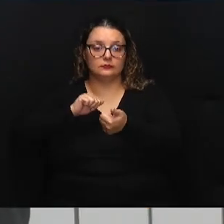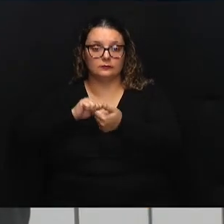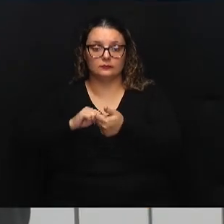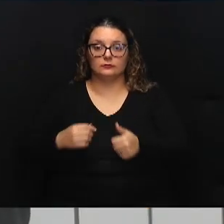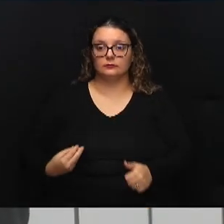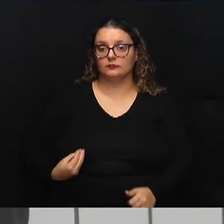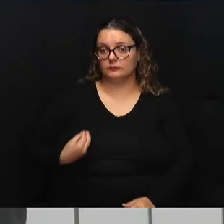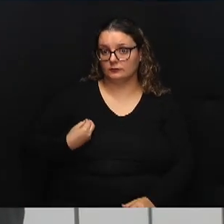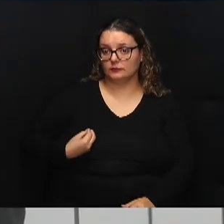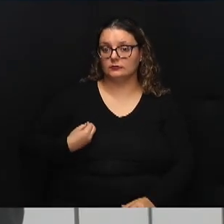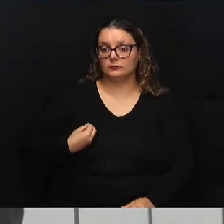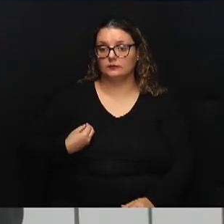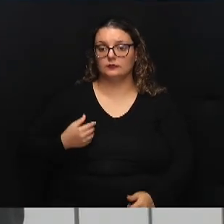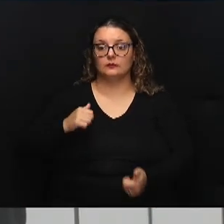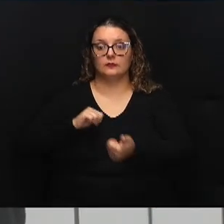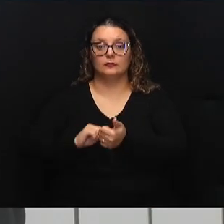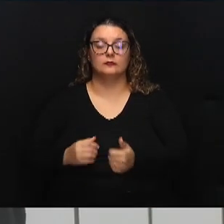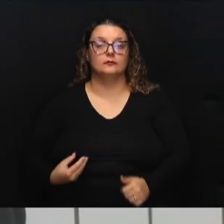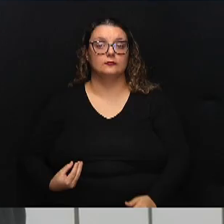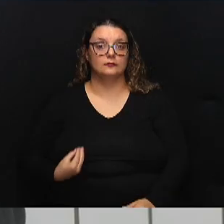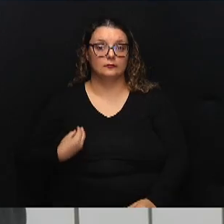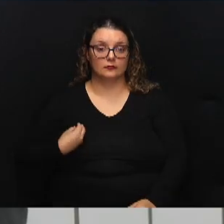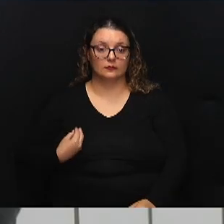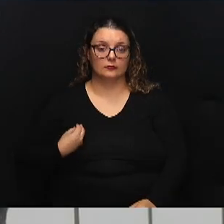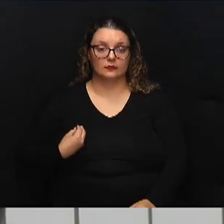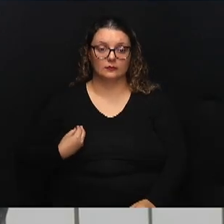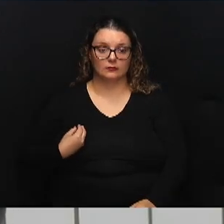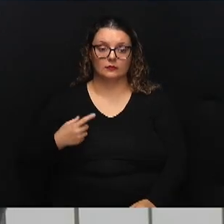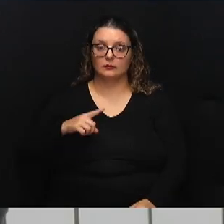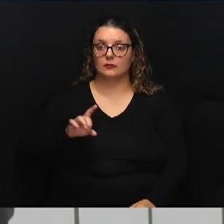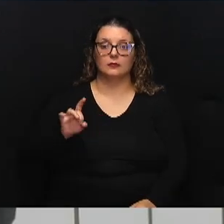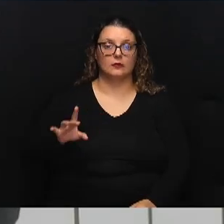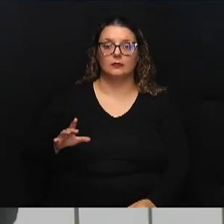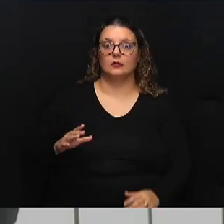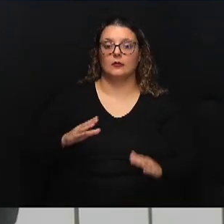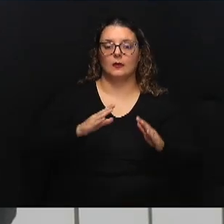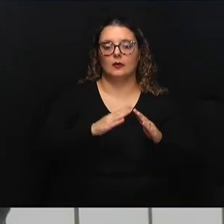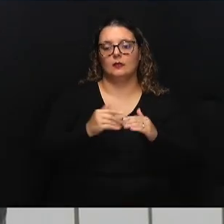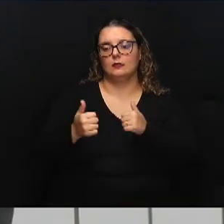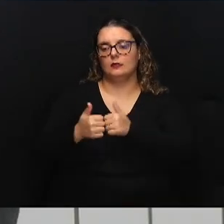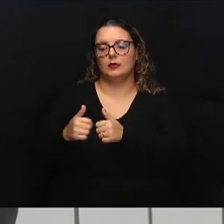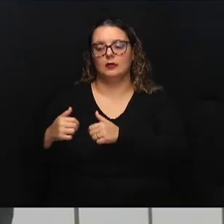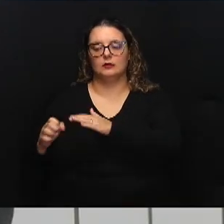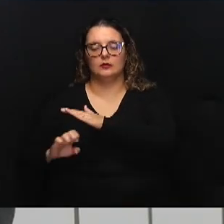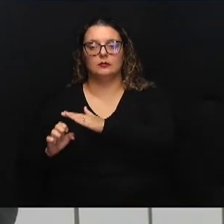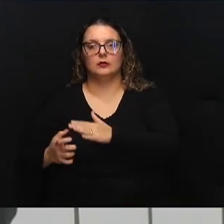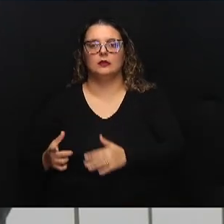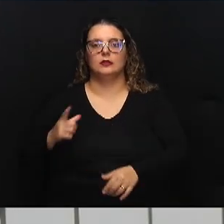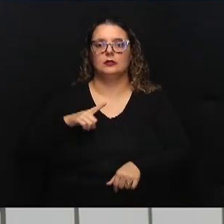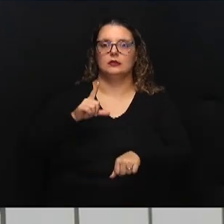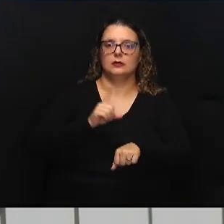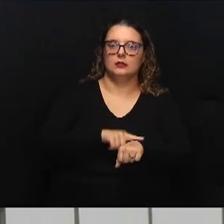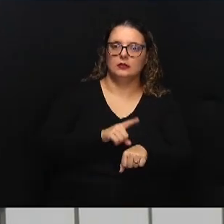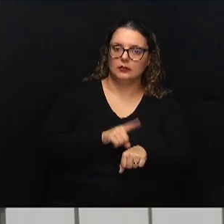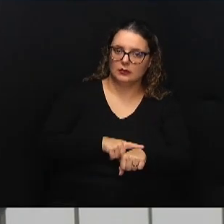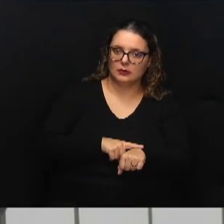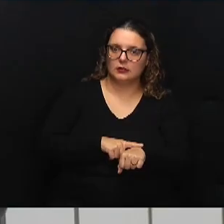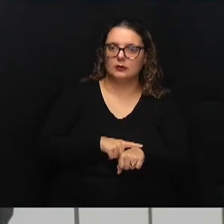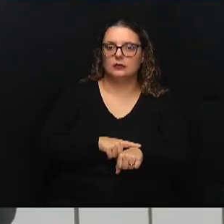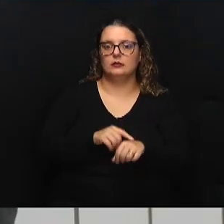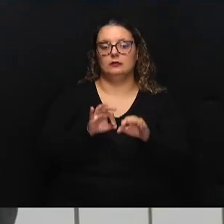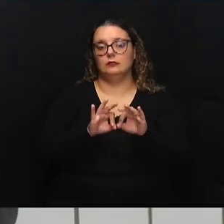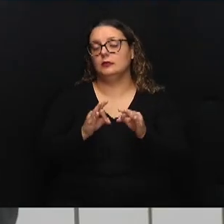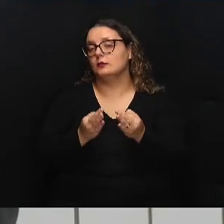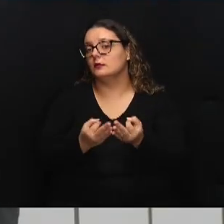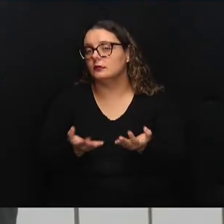vida. A qualidade de vida não é só morar perto da empresa, né? É você ter tempo para sua